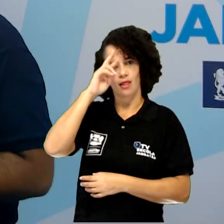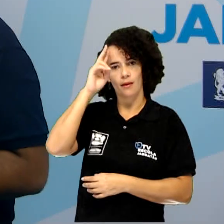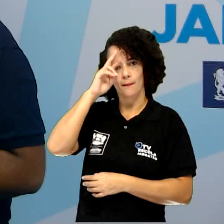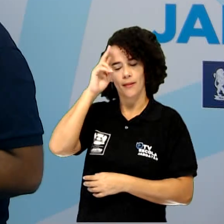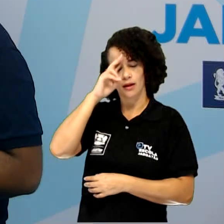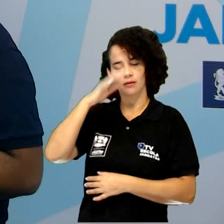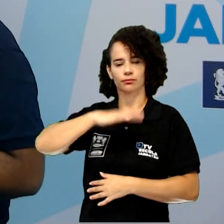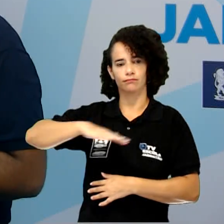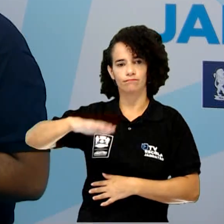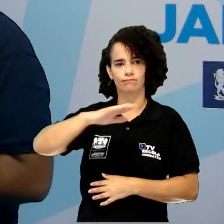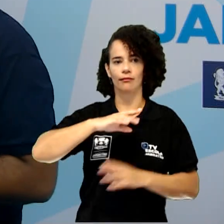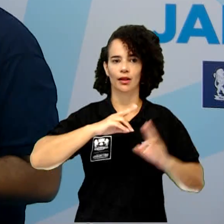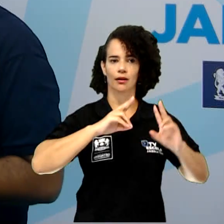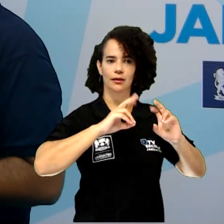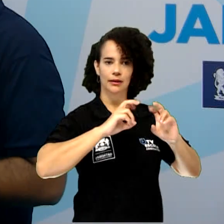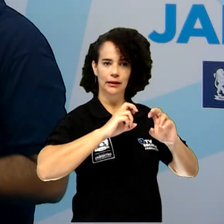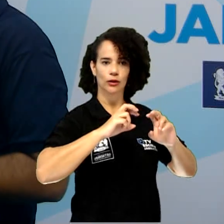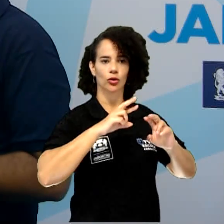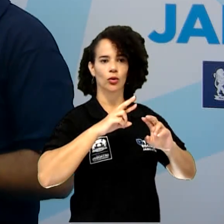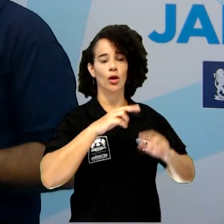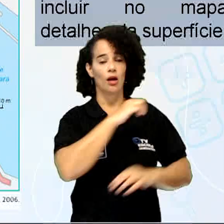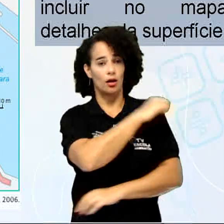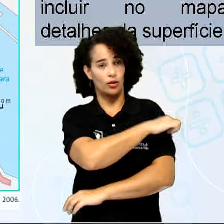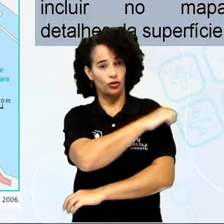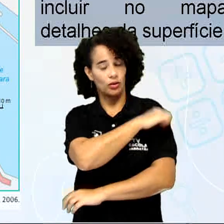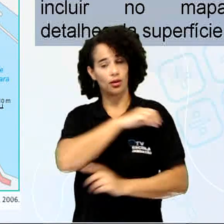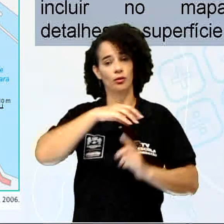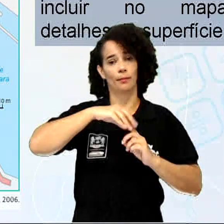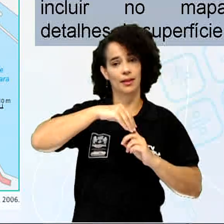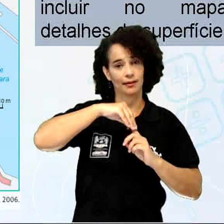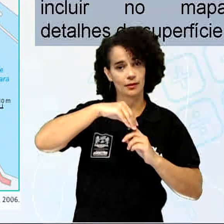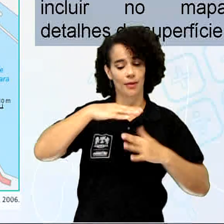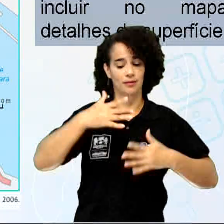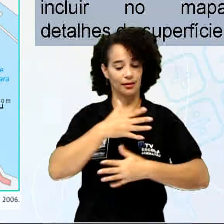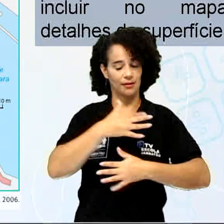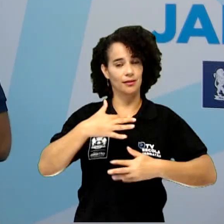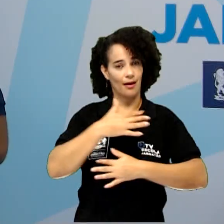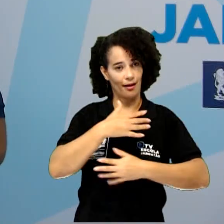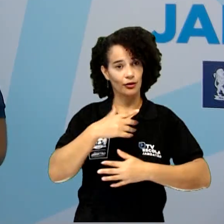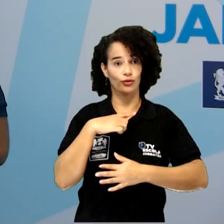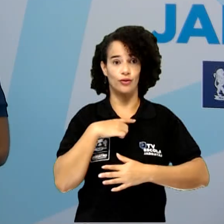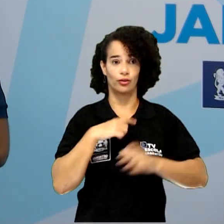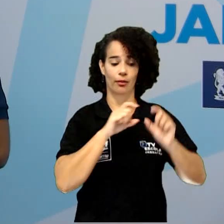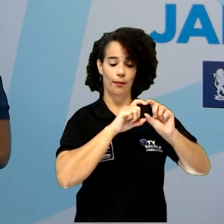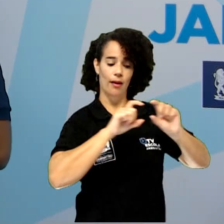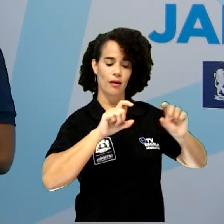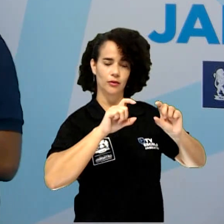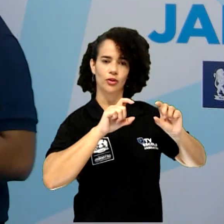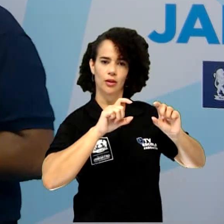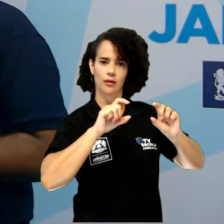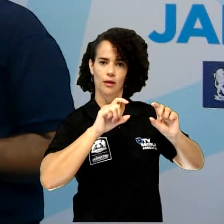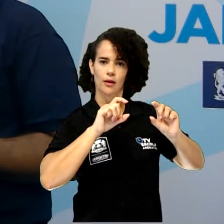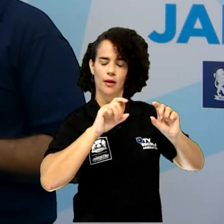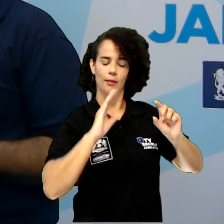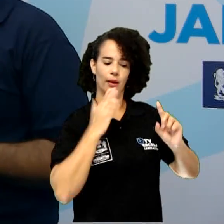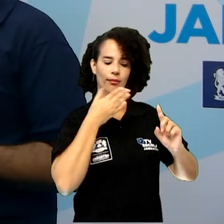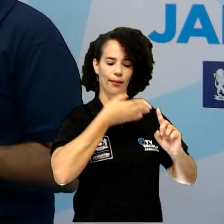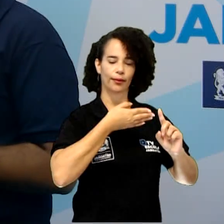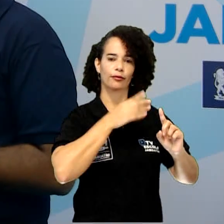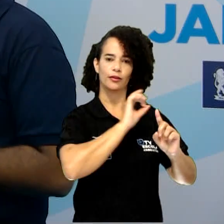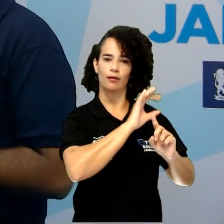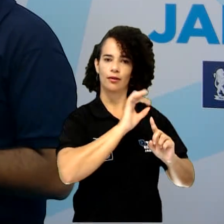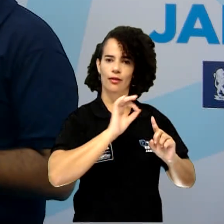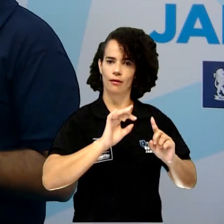tem aqui o título, ó, Rio de Janeiro, principais cidades. Nós temos a legenda identificando cada um